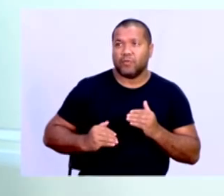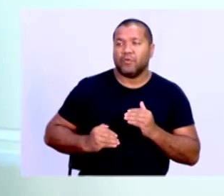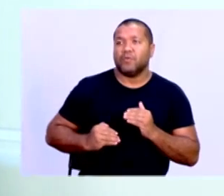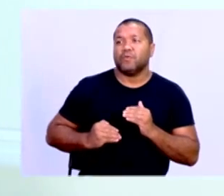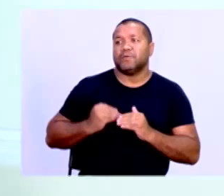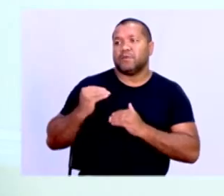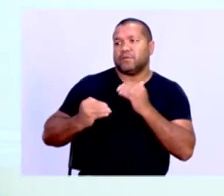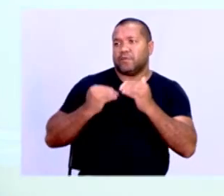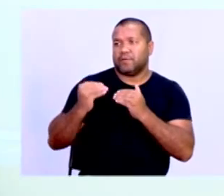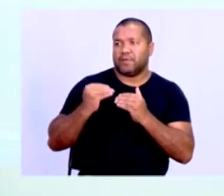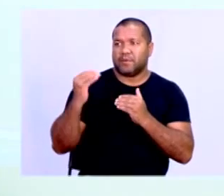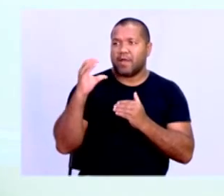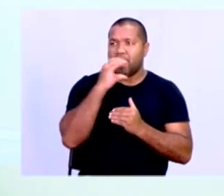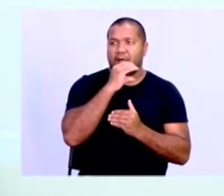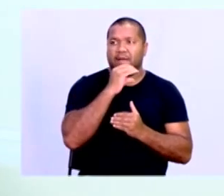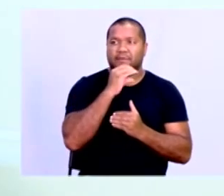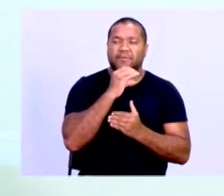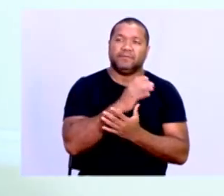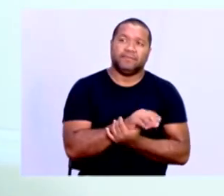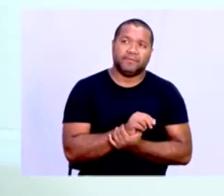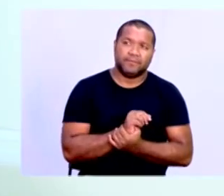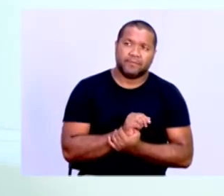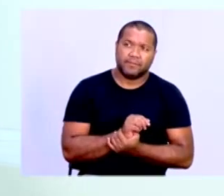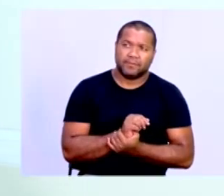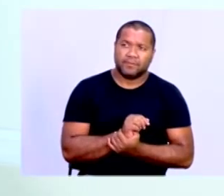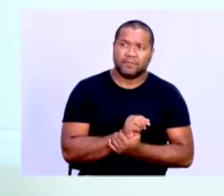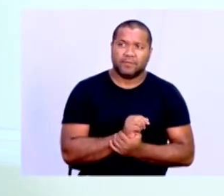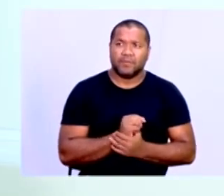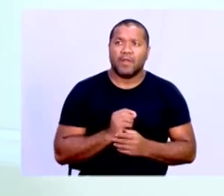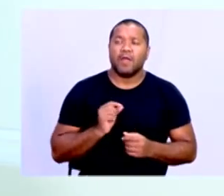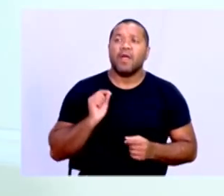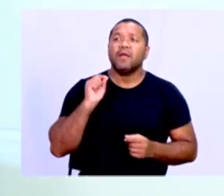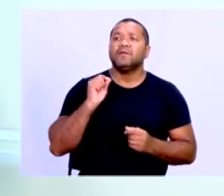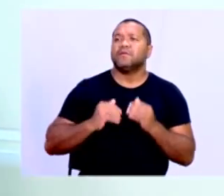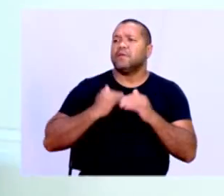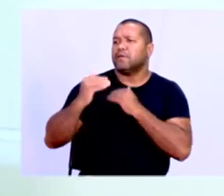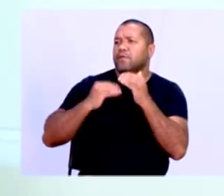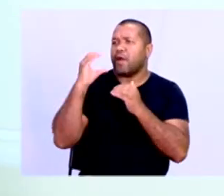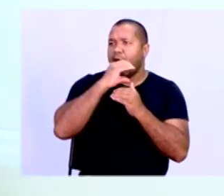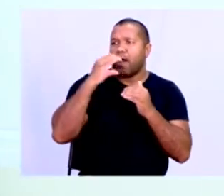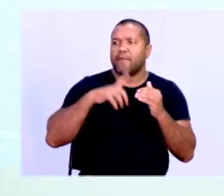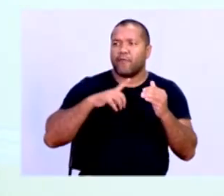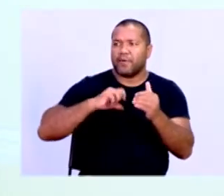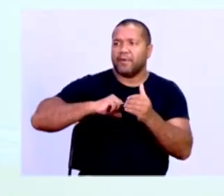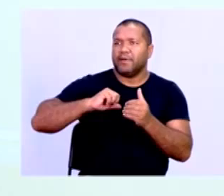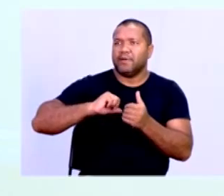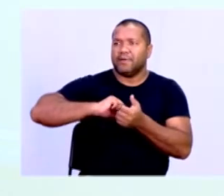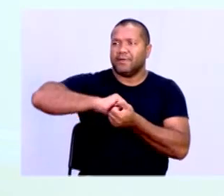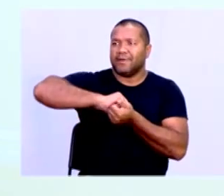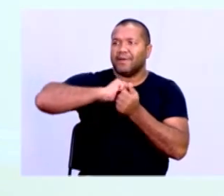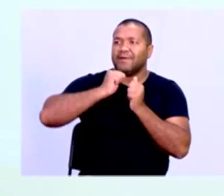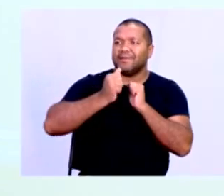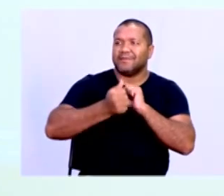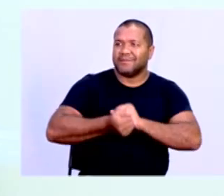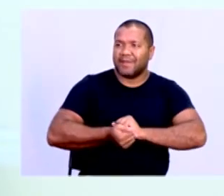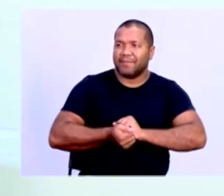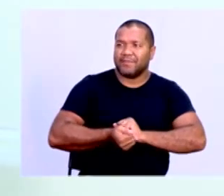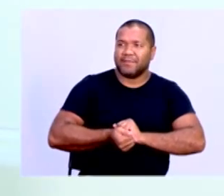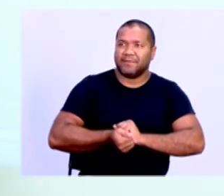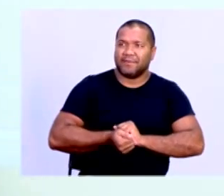desenvolvimento ágil. O desenvolvimento ágil, ele foi transformado, vamos dizer assim, ele